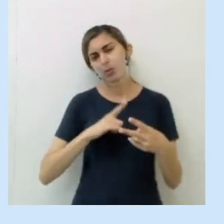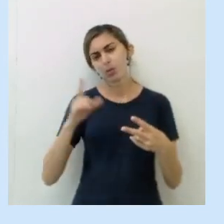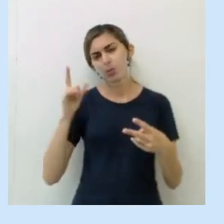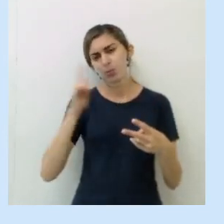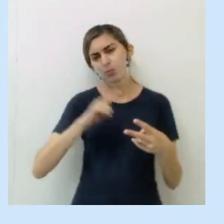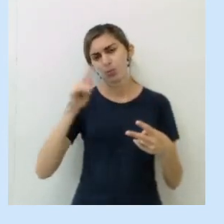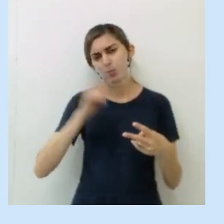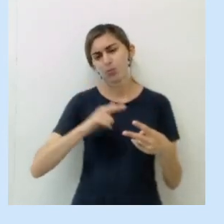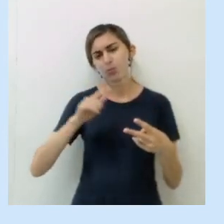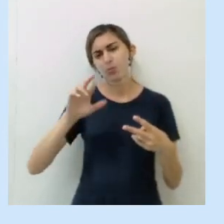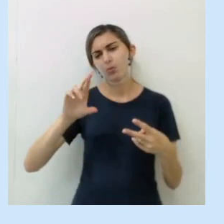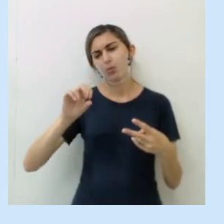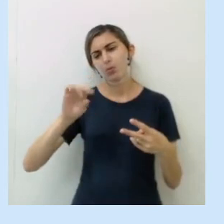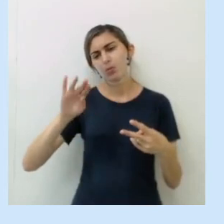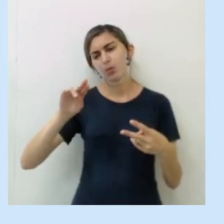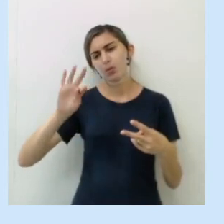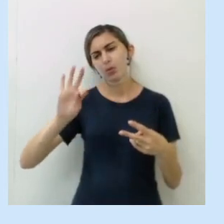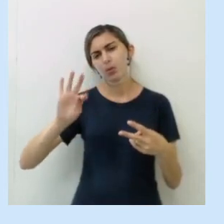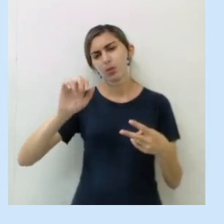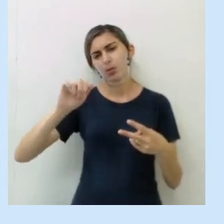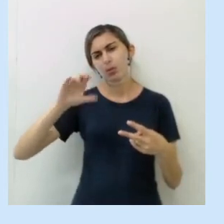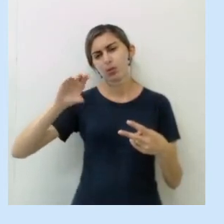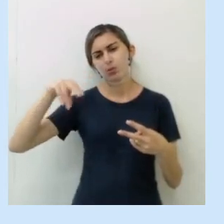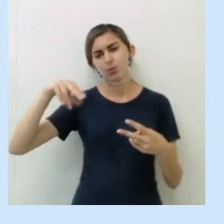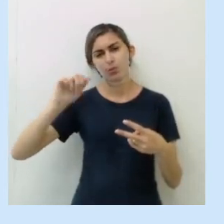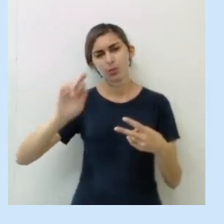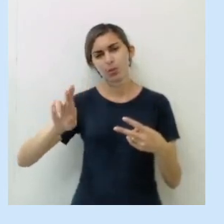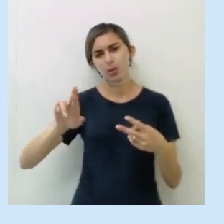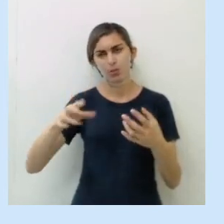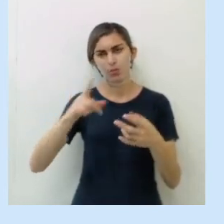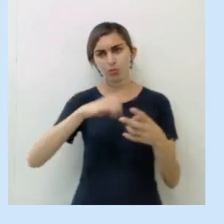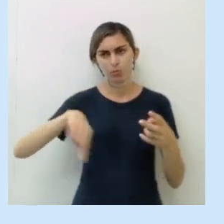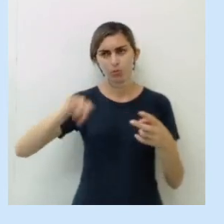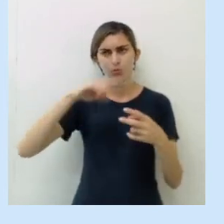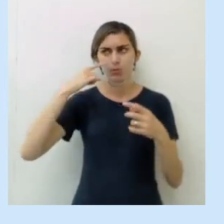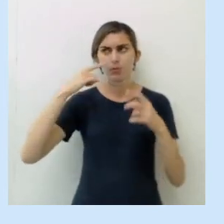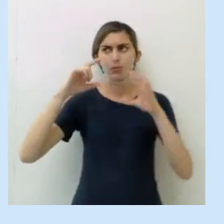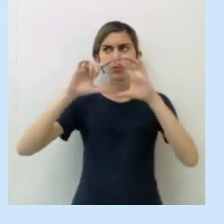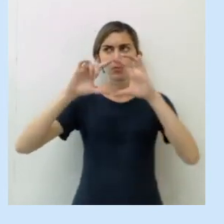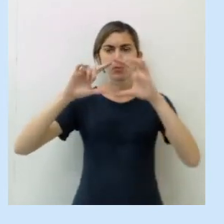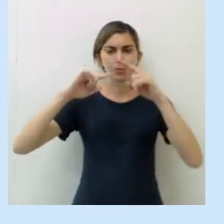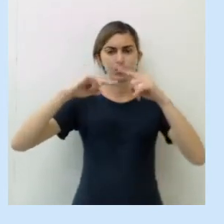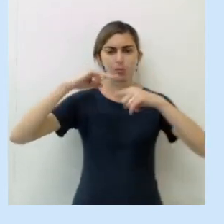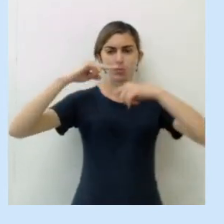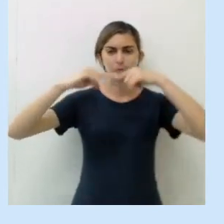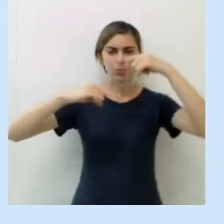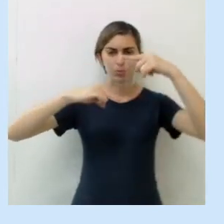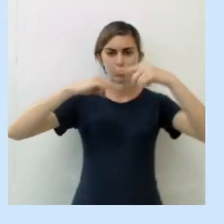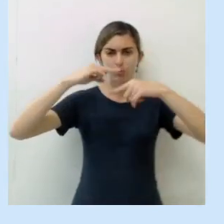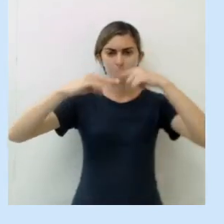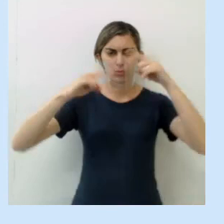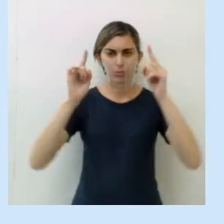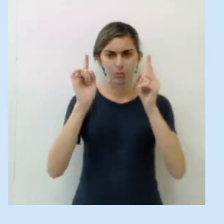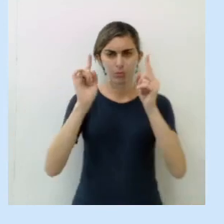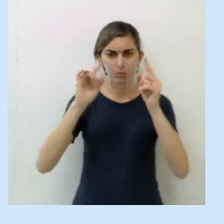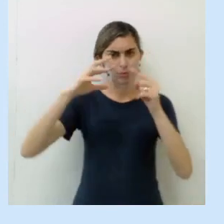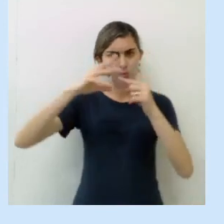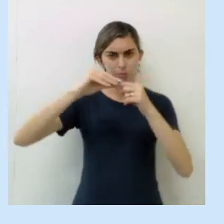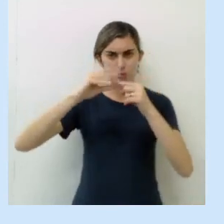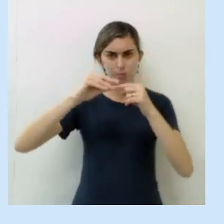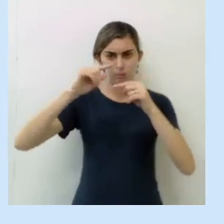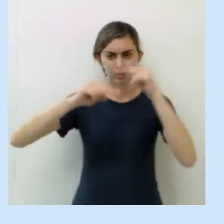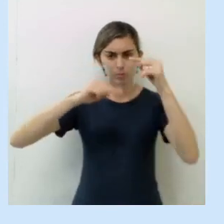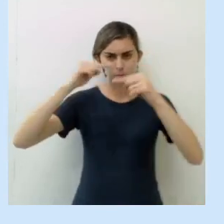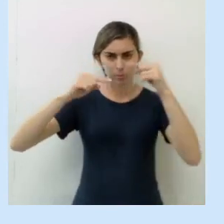consigo rotacionar, eu consigo fazer esse giro, não sei se na câmera está pegando, mas eu consigo fazer esse giro na